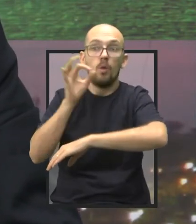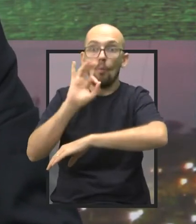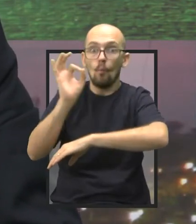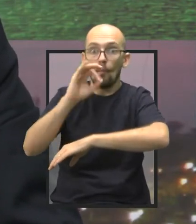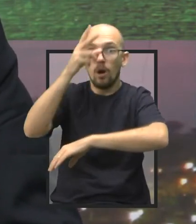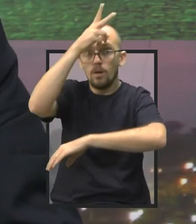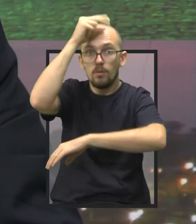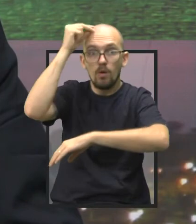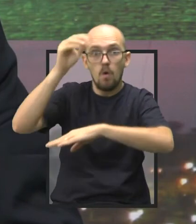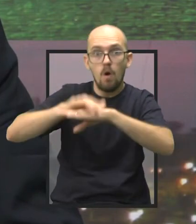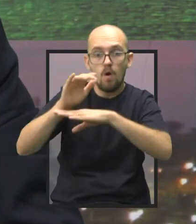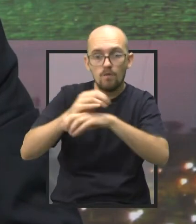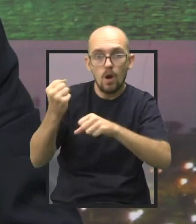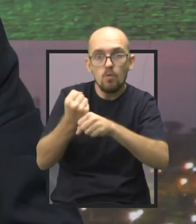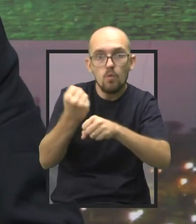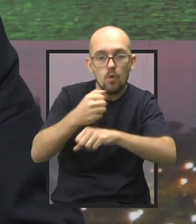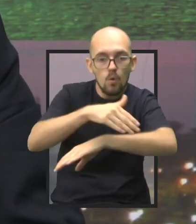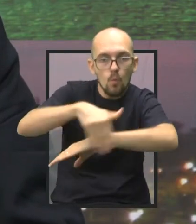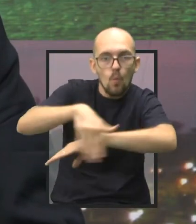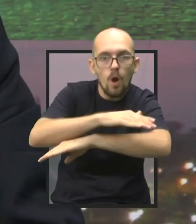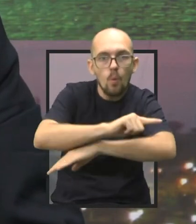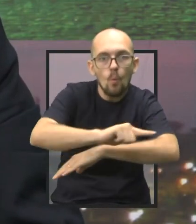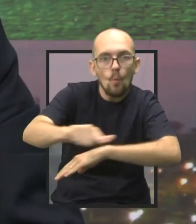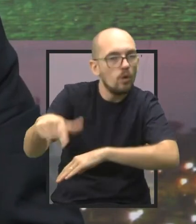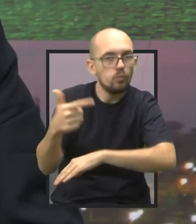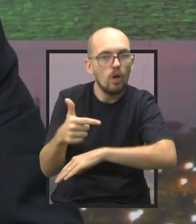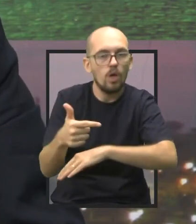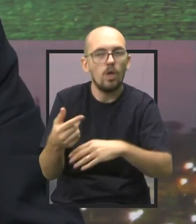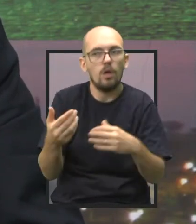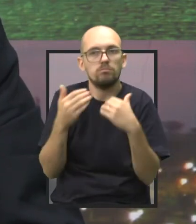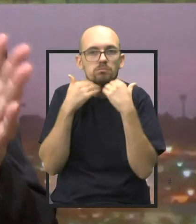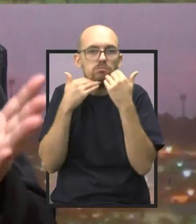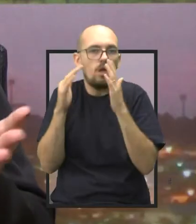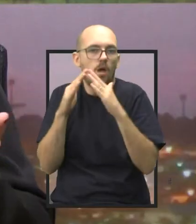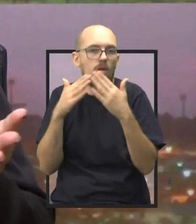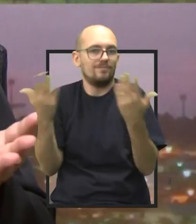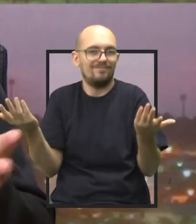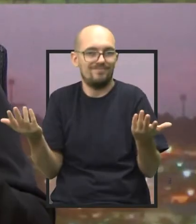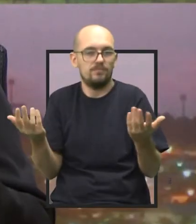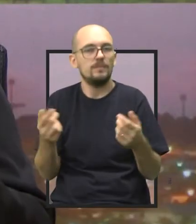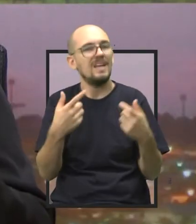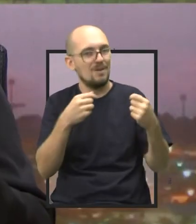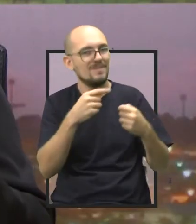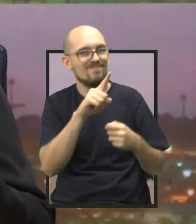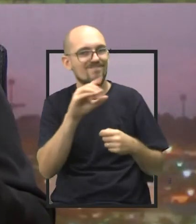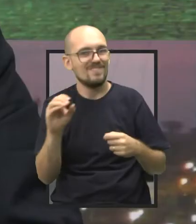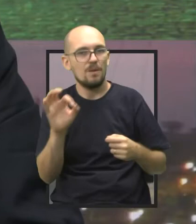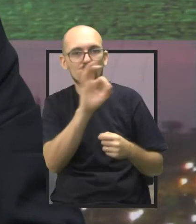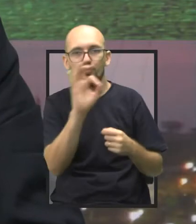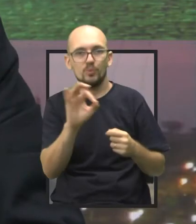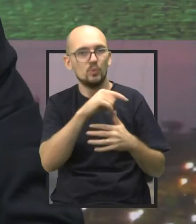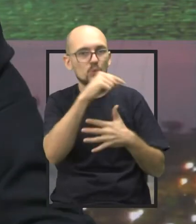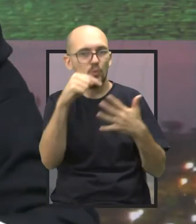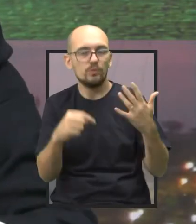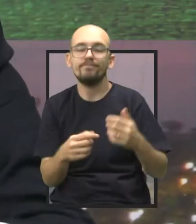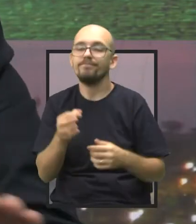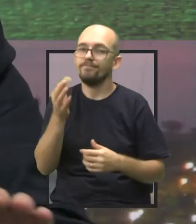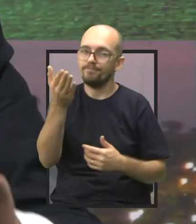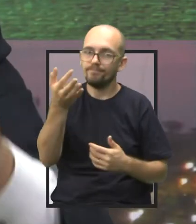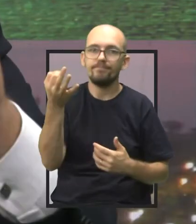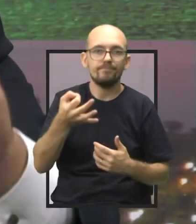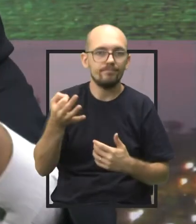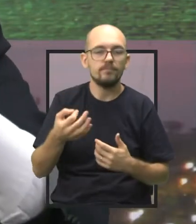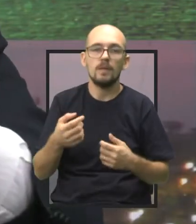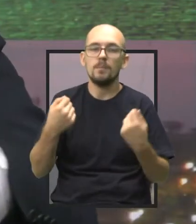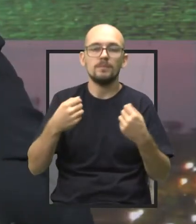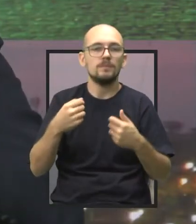eu aprendi a contrapartida da Prefeitura, é o asfalto. Tem que ser um atendimento integral, tem, né? Tem que ser, sim, tem que, todos os poderes,